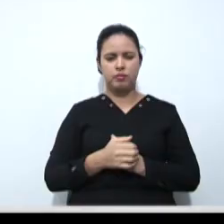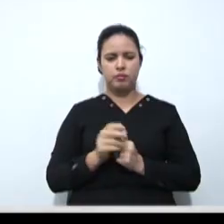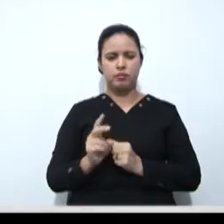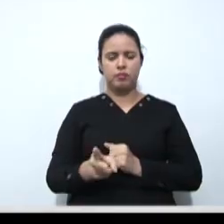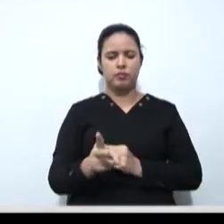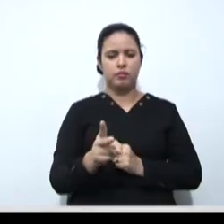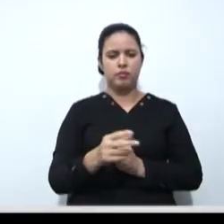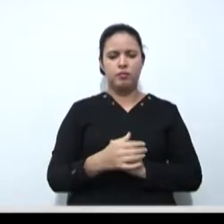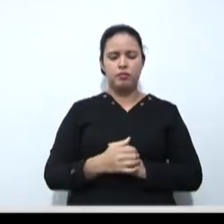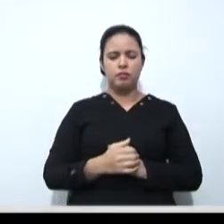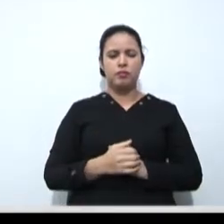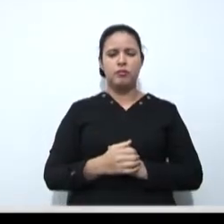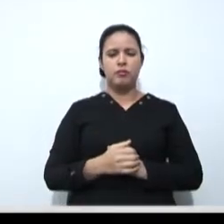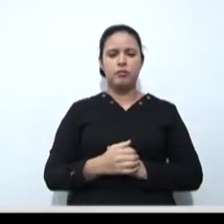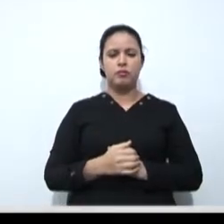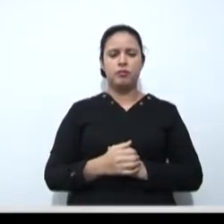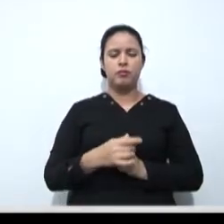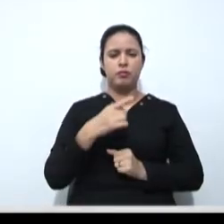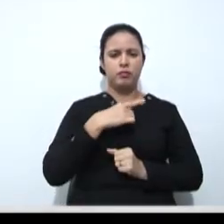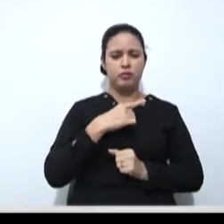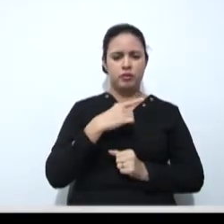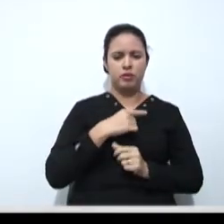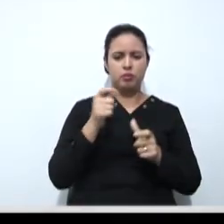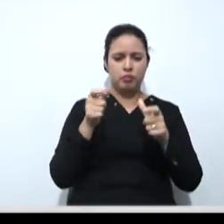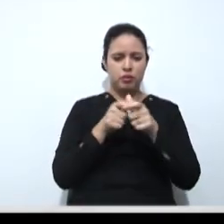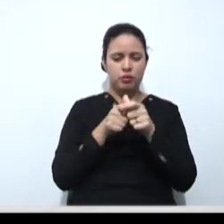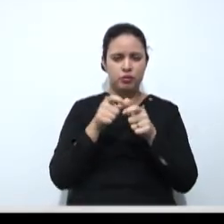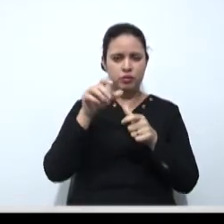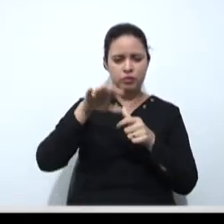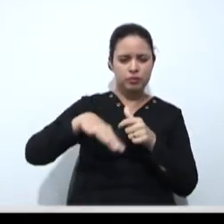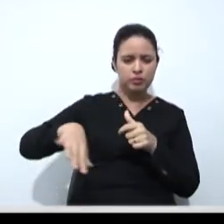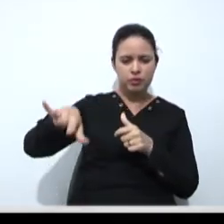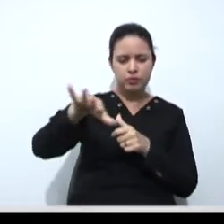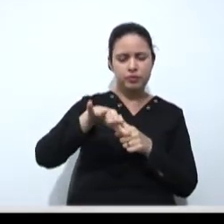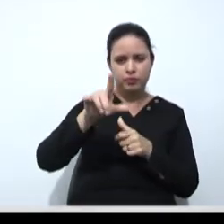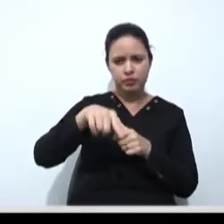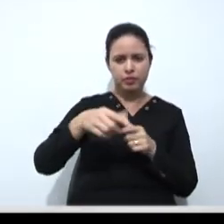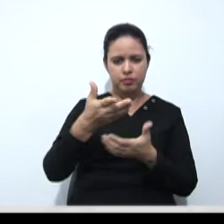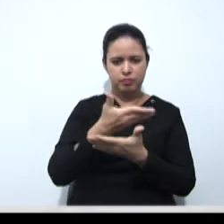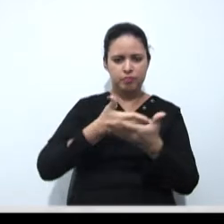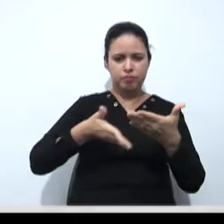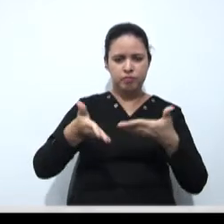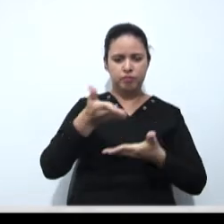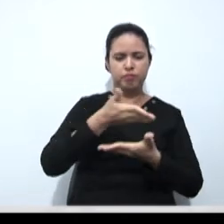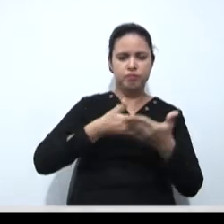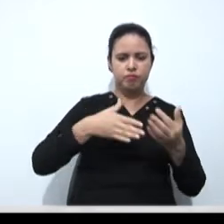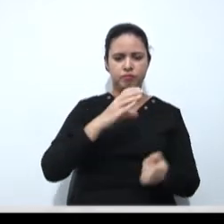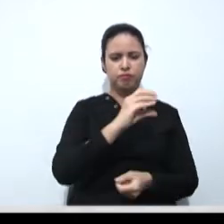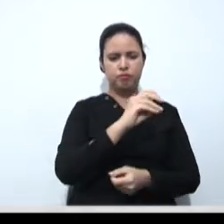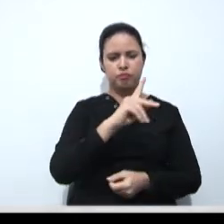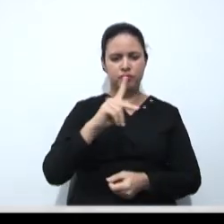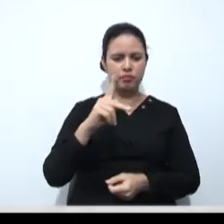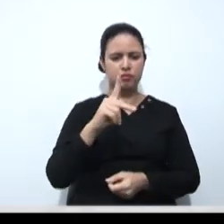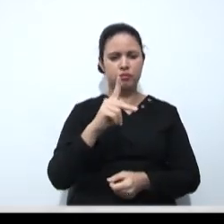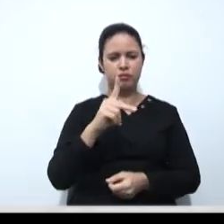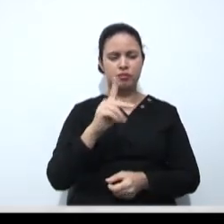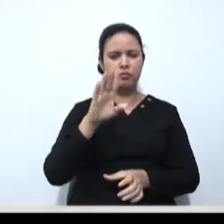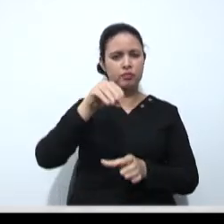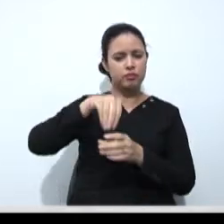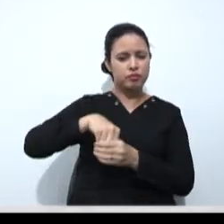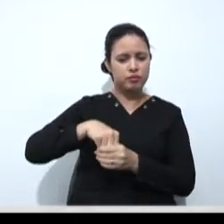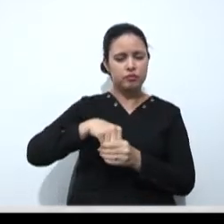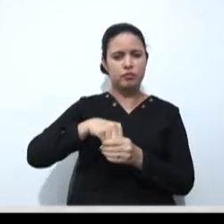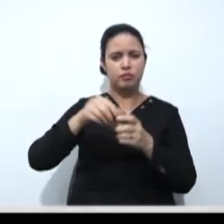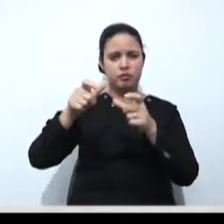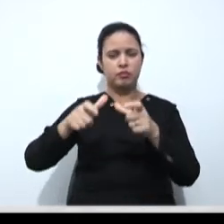Continuando, a gente tem o microambiente também, que envolve a interação da cooperativa dentro desse